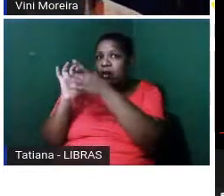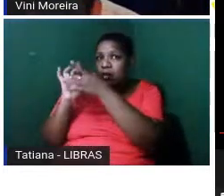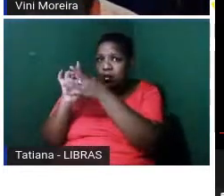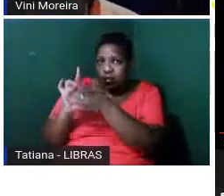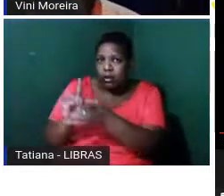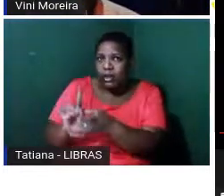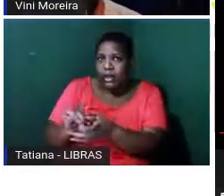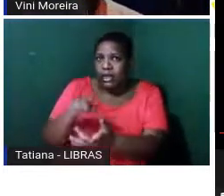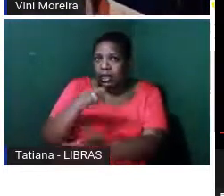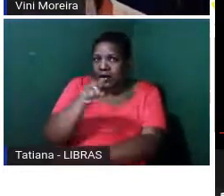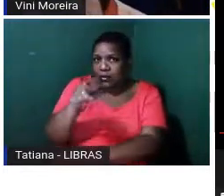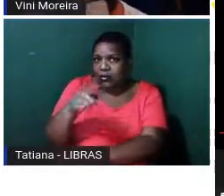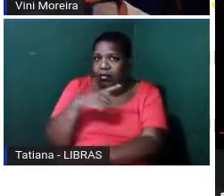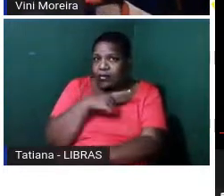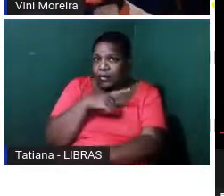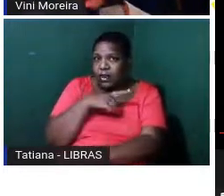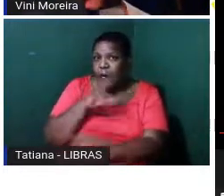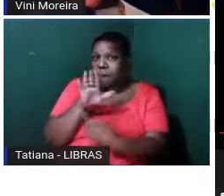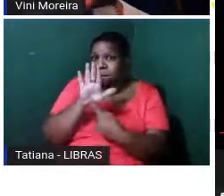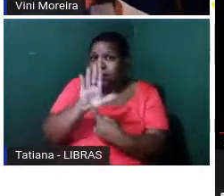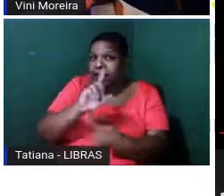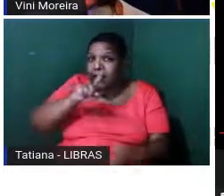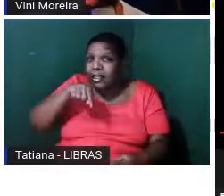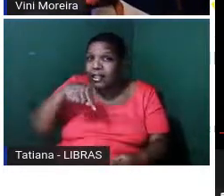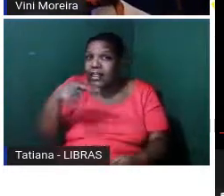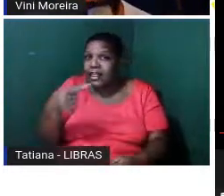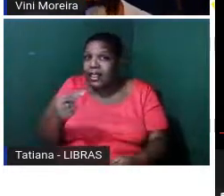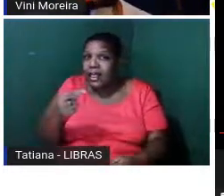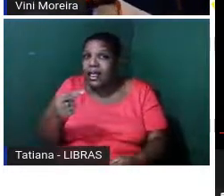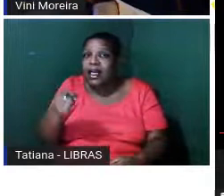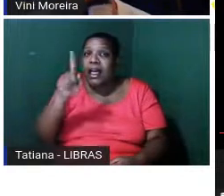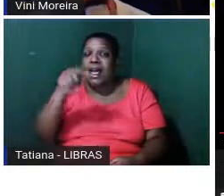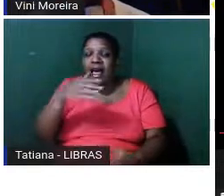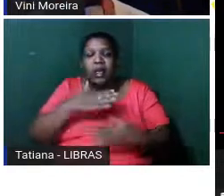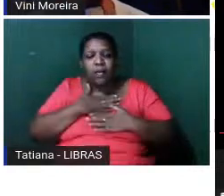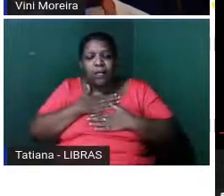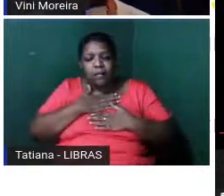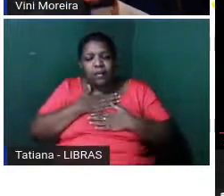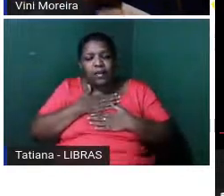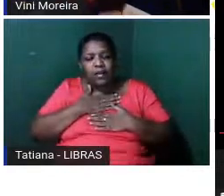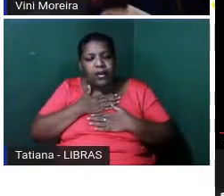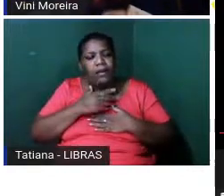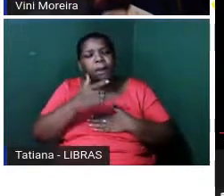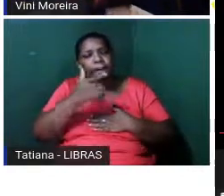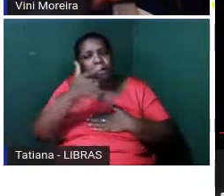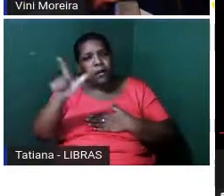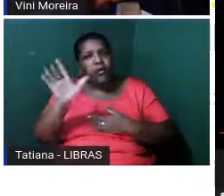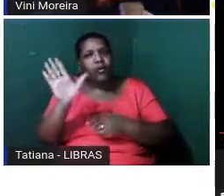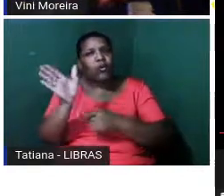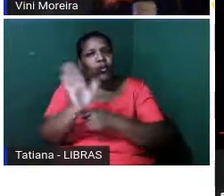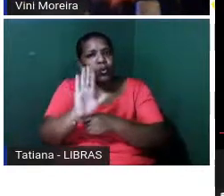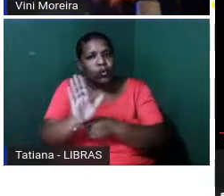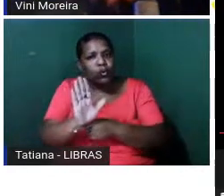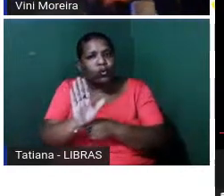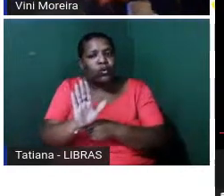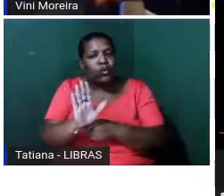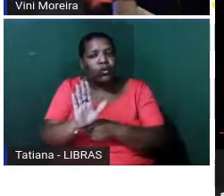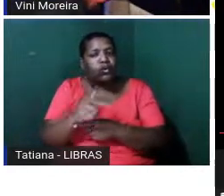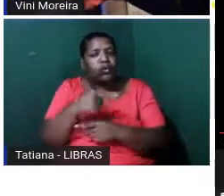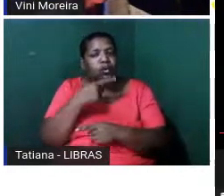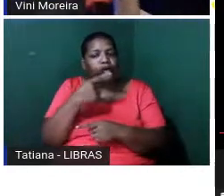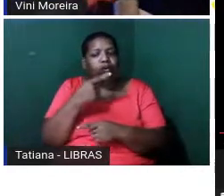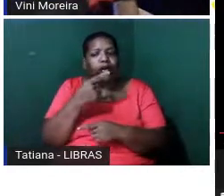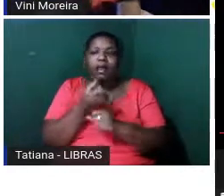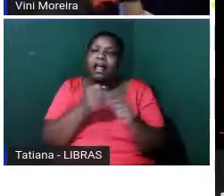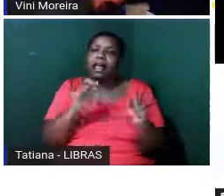do que você vai mostrar depois ficou muito comigo e eu trouxe para o meu outro curta protagonizado